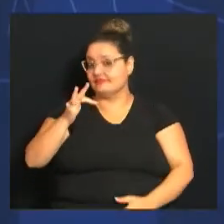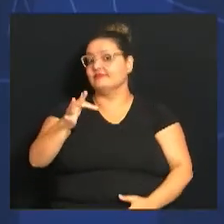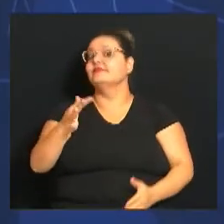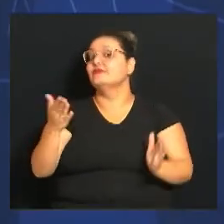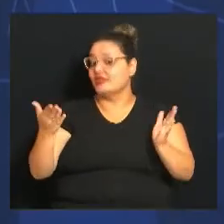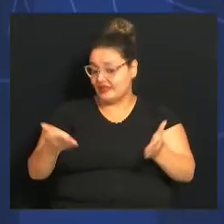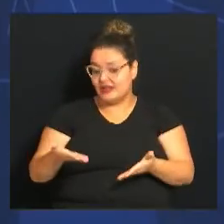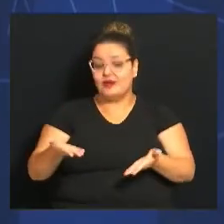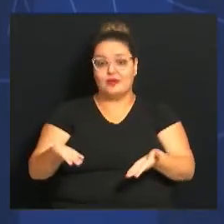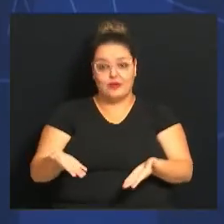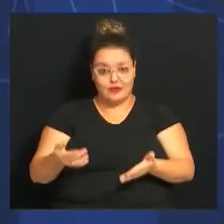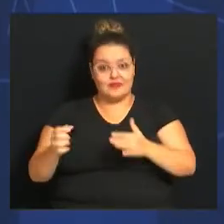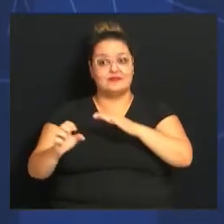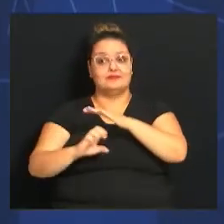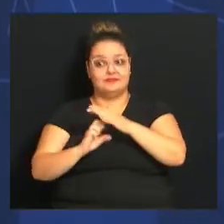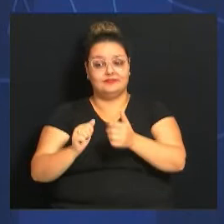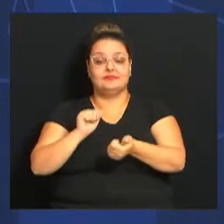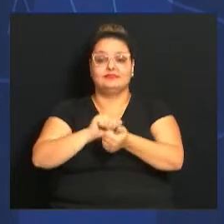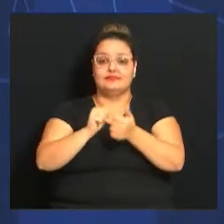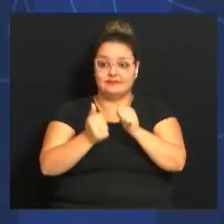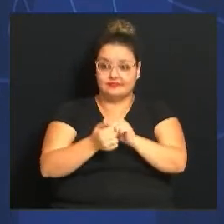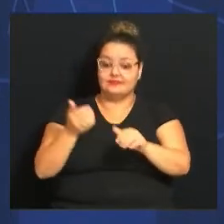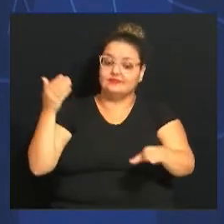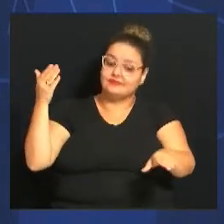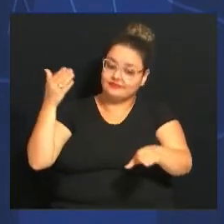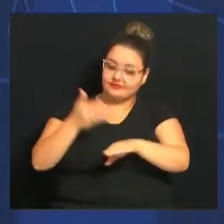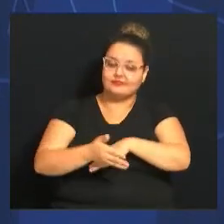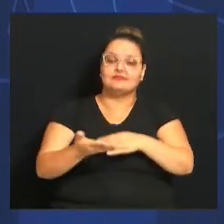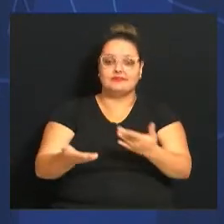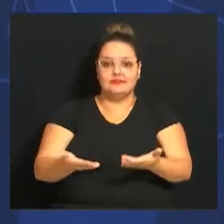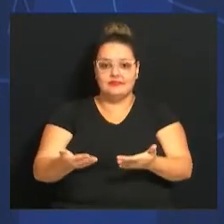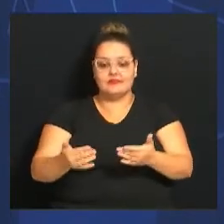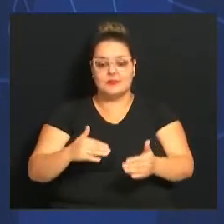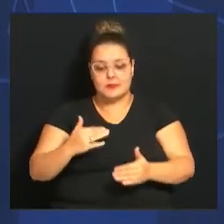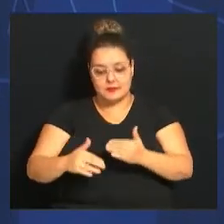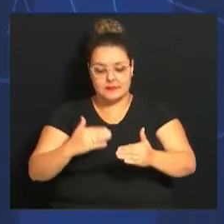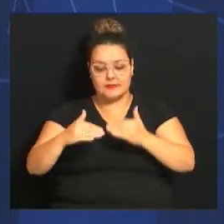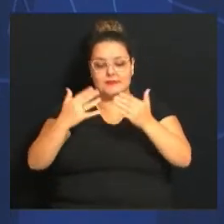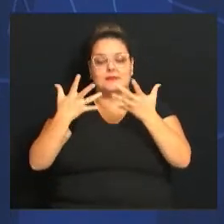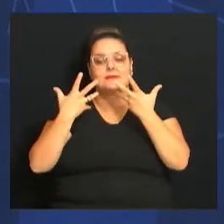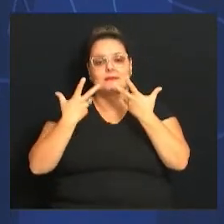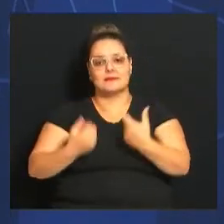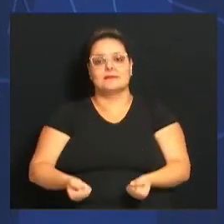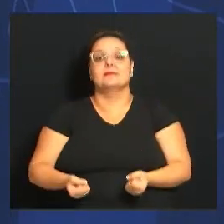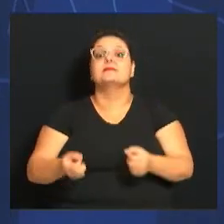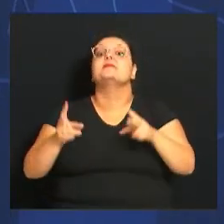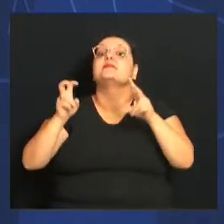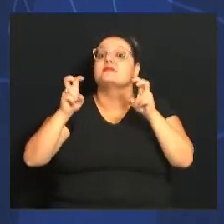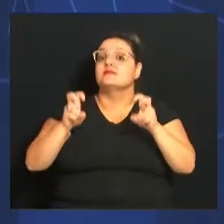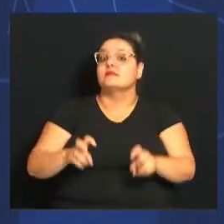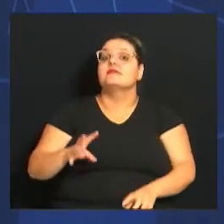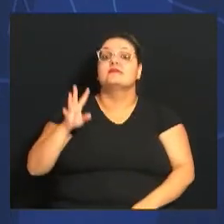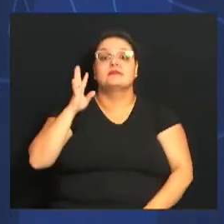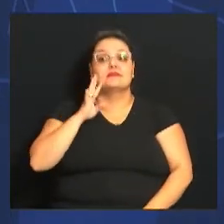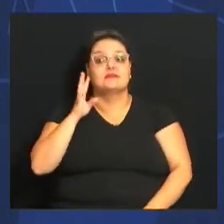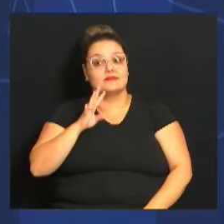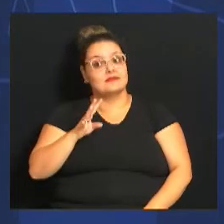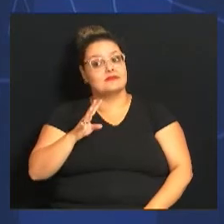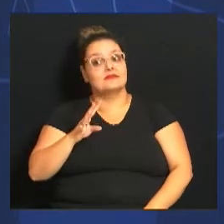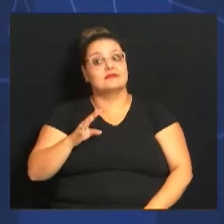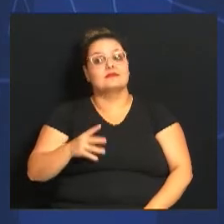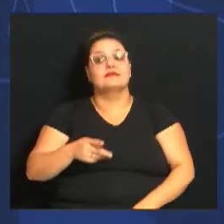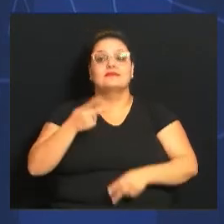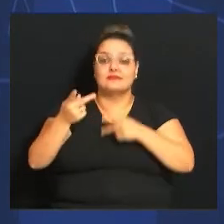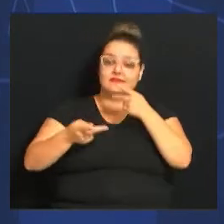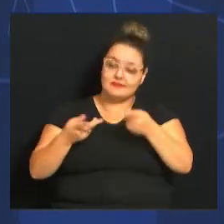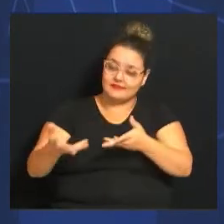Essas empresas estão entrando no mercado aqui, está em plena ascensão, então é um assunto muito bacana para a gente poder abordar. Já fica o